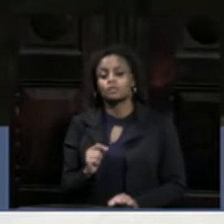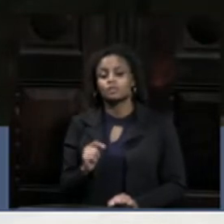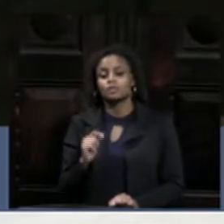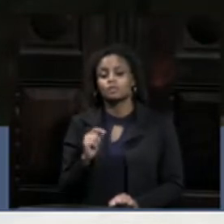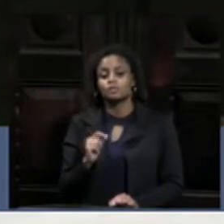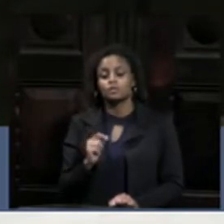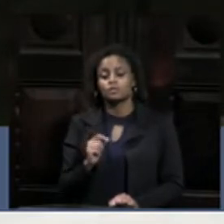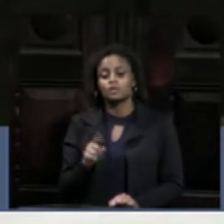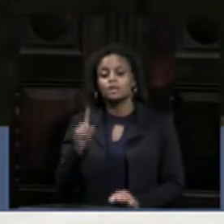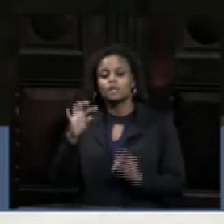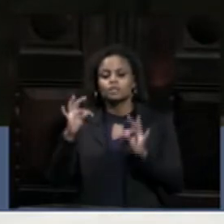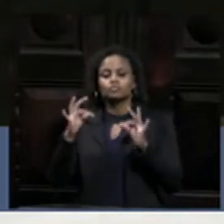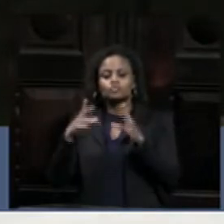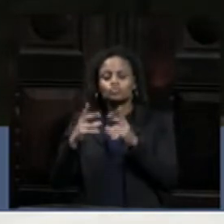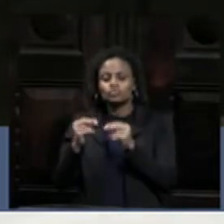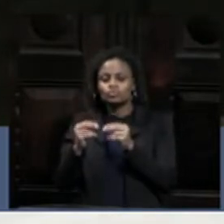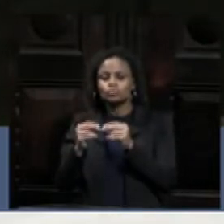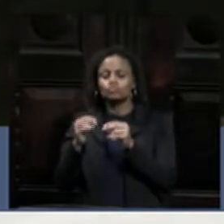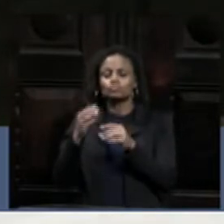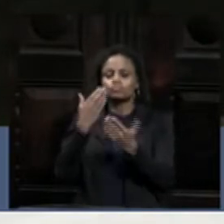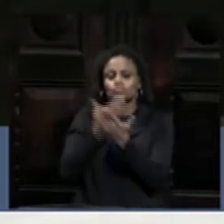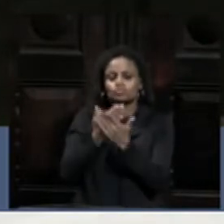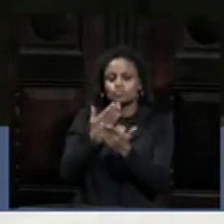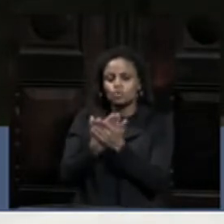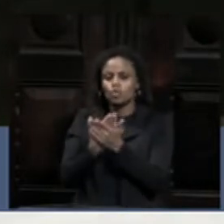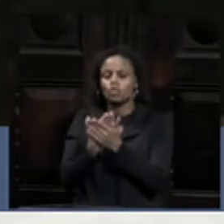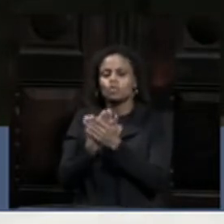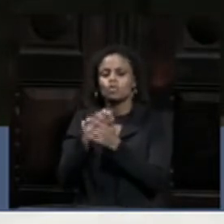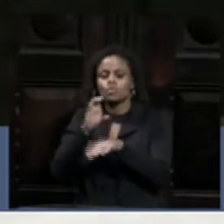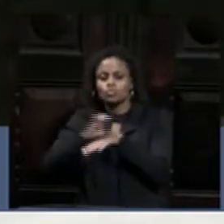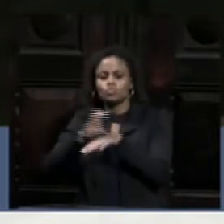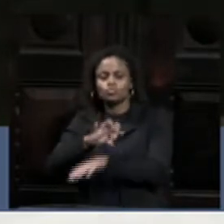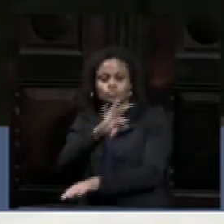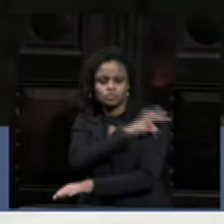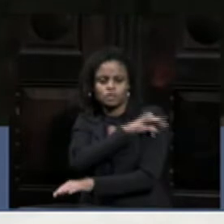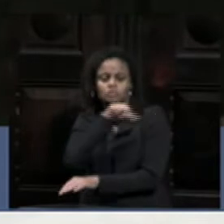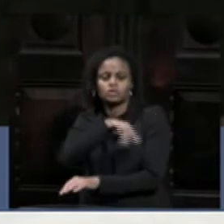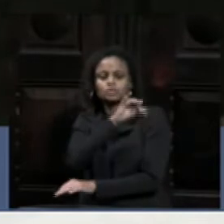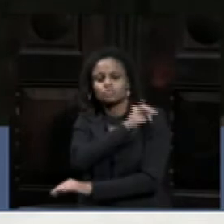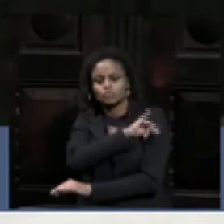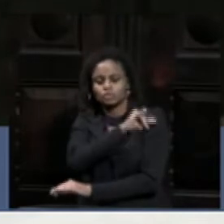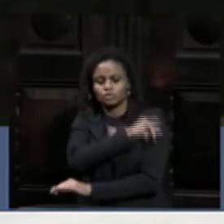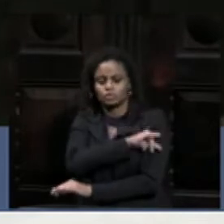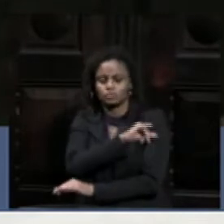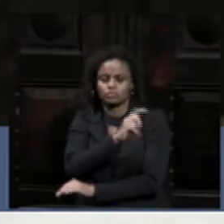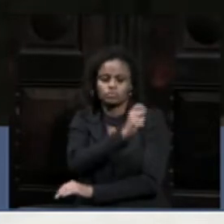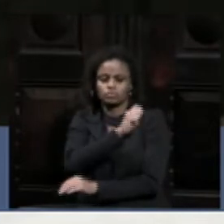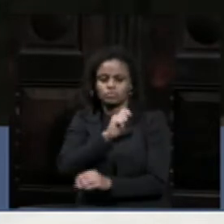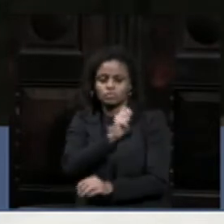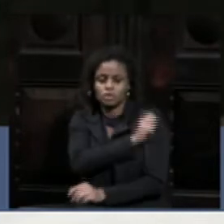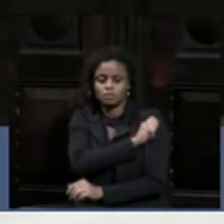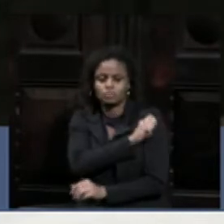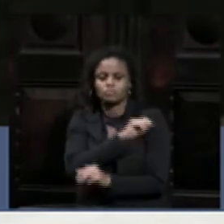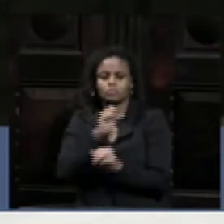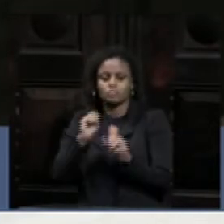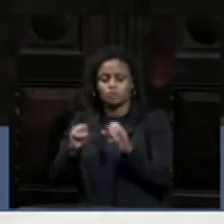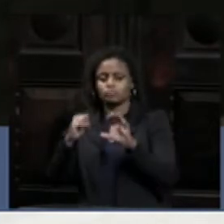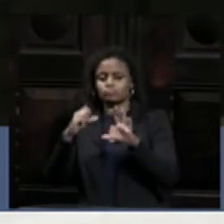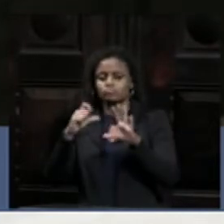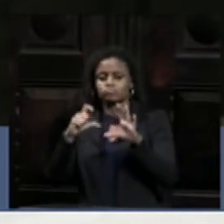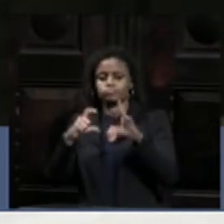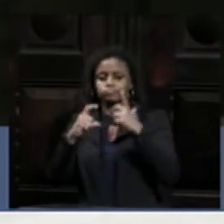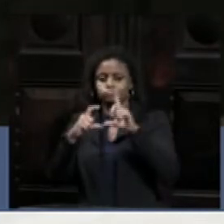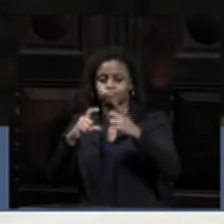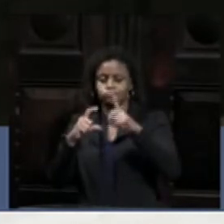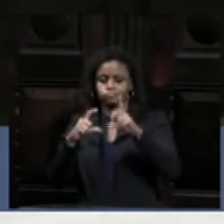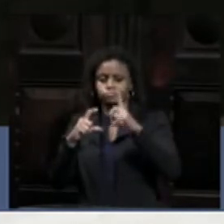ensino profissionalizante no Rio de Janeiro. Esse era o debate. O deputado Paulo Ramos, só para deixar, não, o deputado, sem